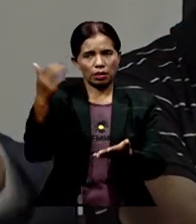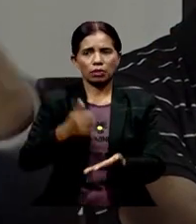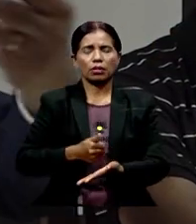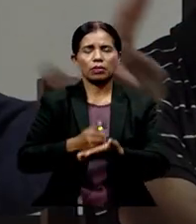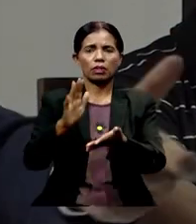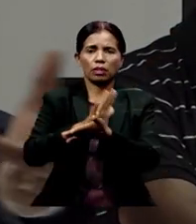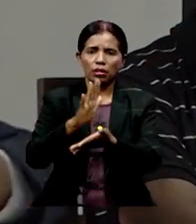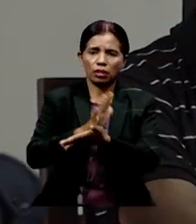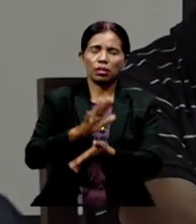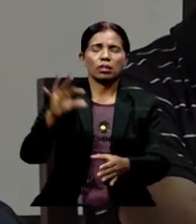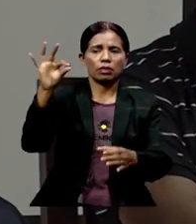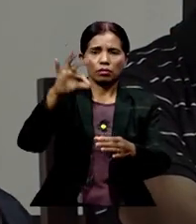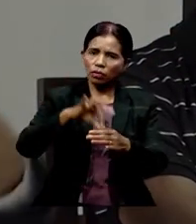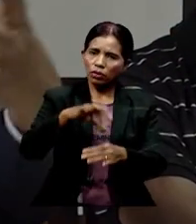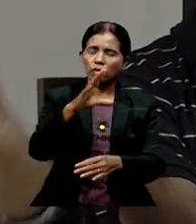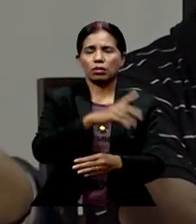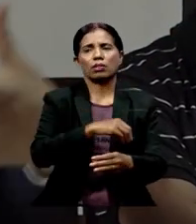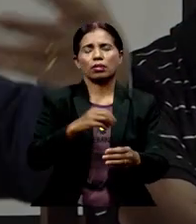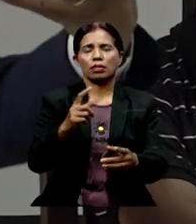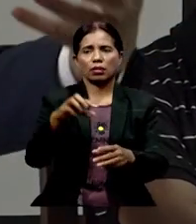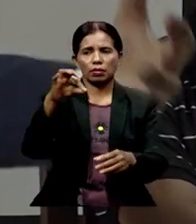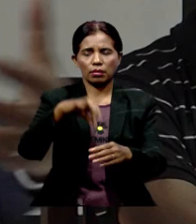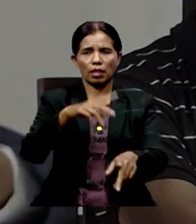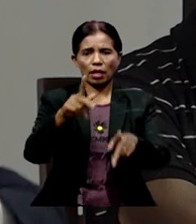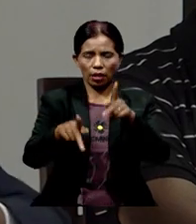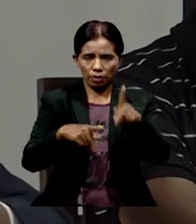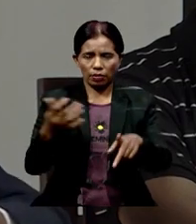de votus, tinta, personal sih atau